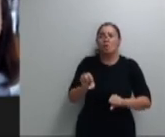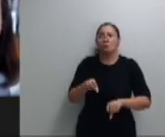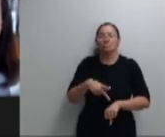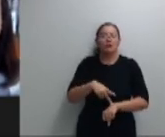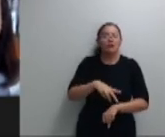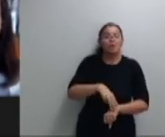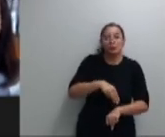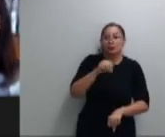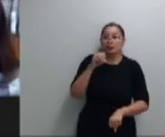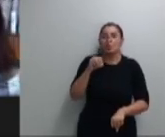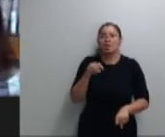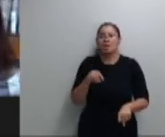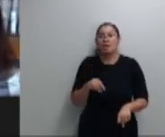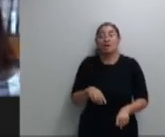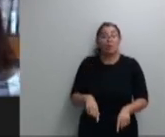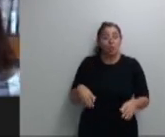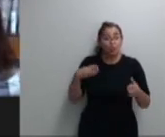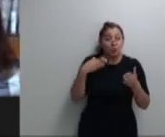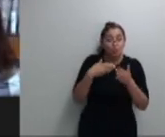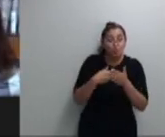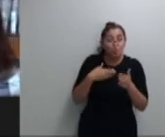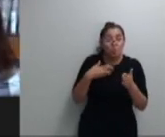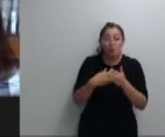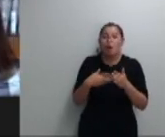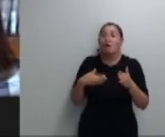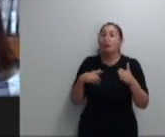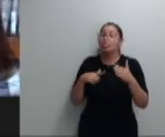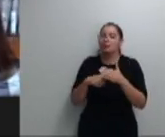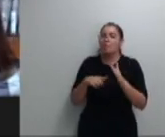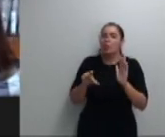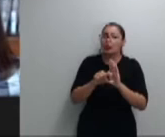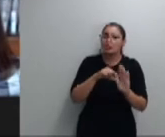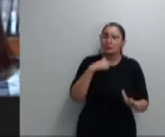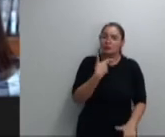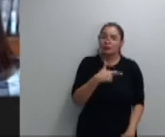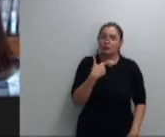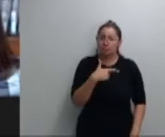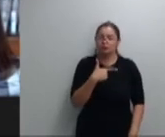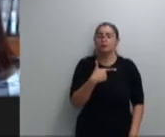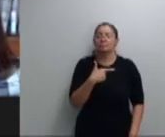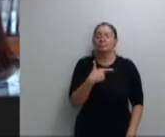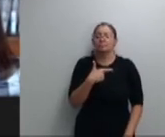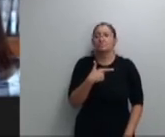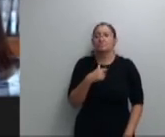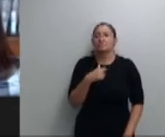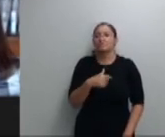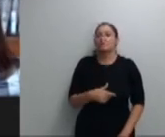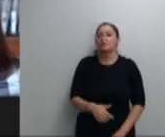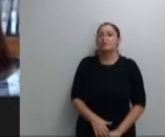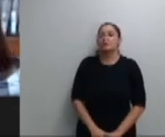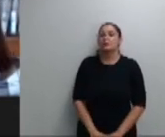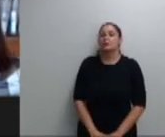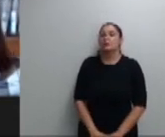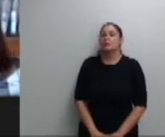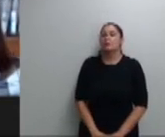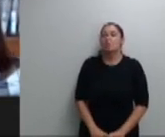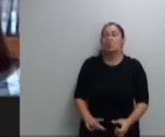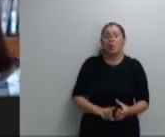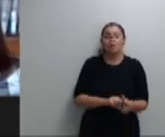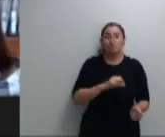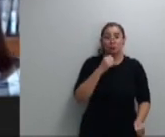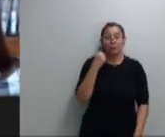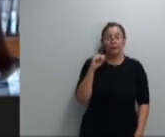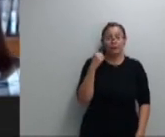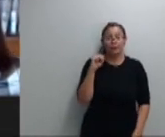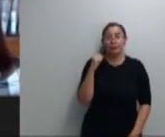adotou-se o limite do parágrafo segundo item 2 item 7.1 perdoe-me do artigo 8º da